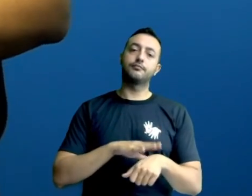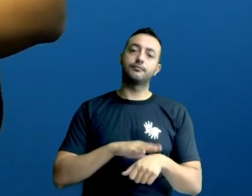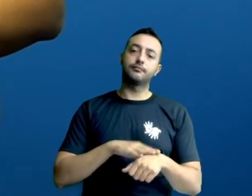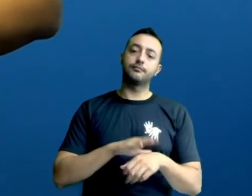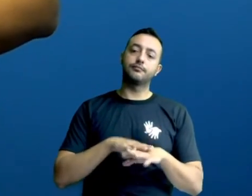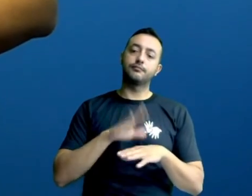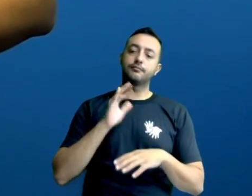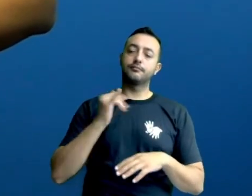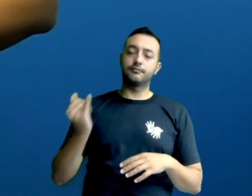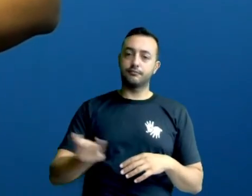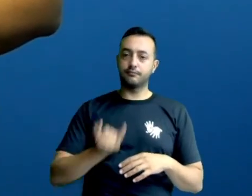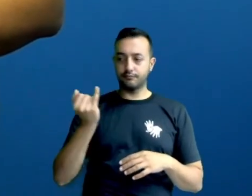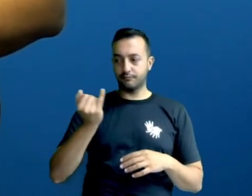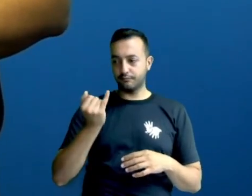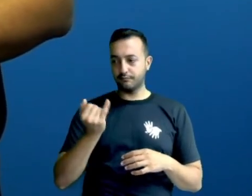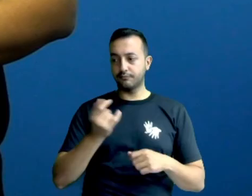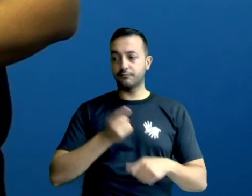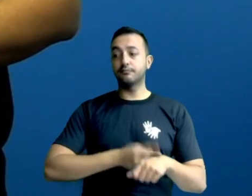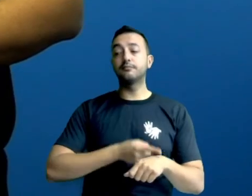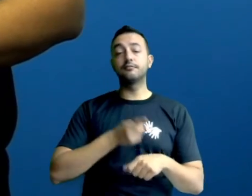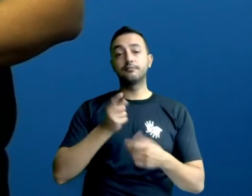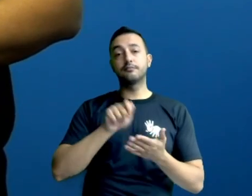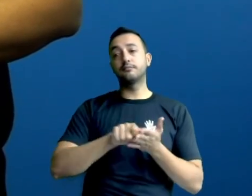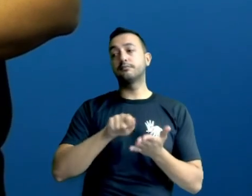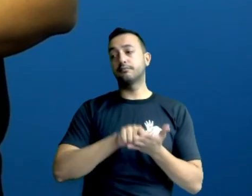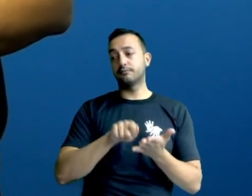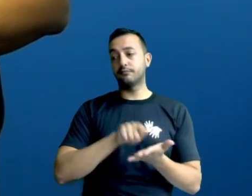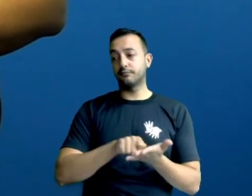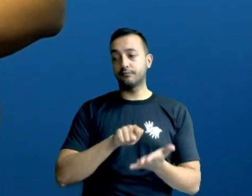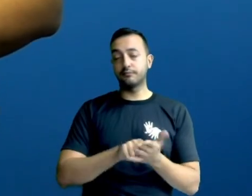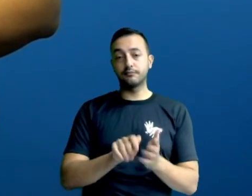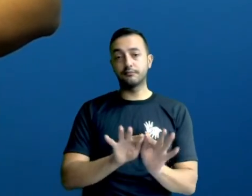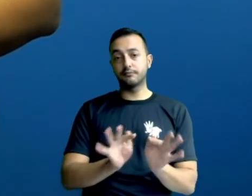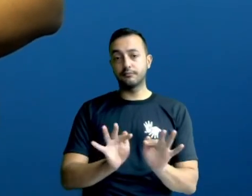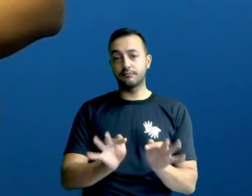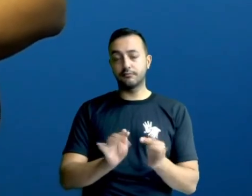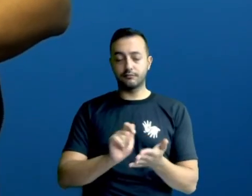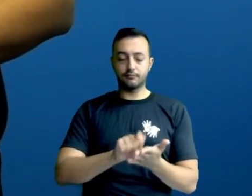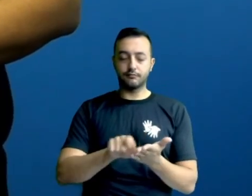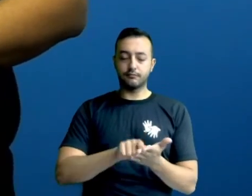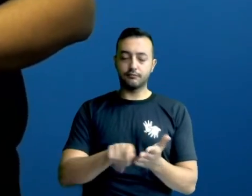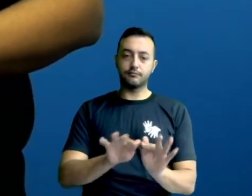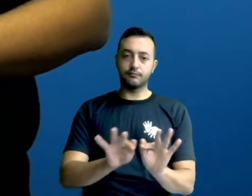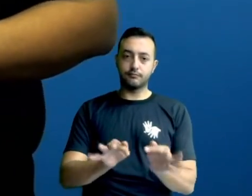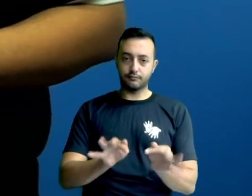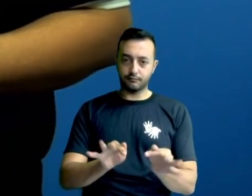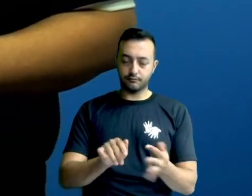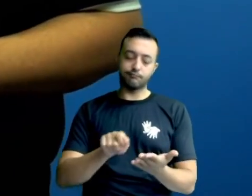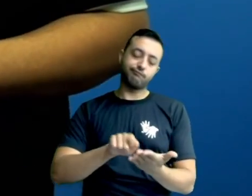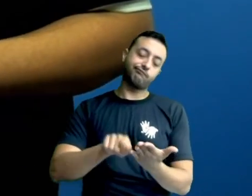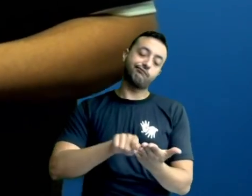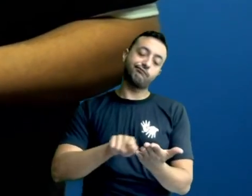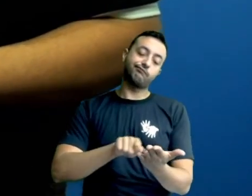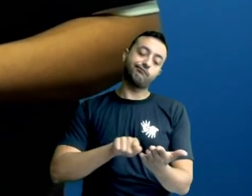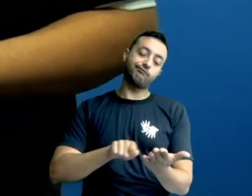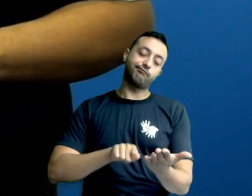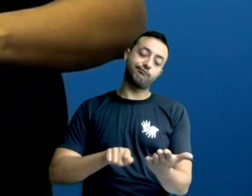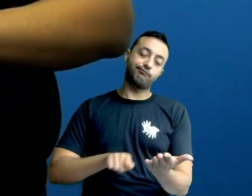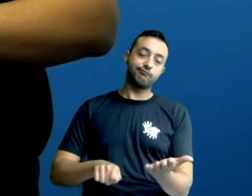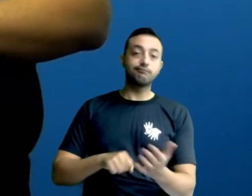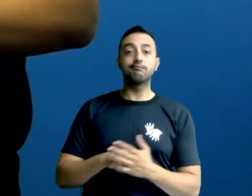mais importante. A hora do rascunho. Você vai rascunhar, né? Você vai